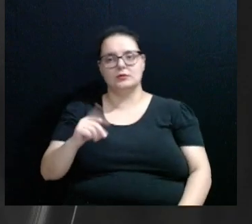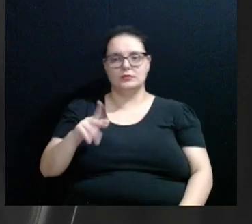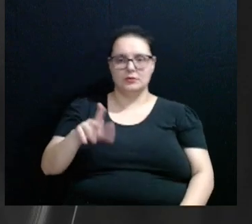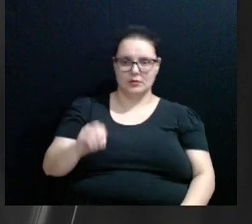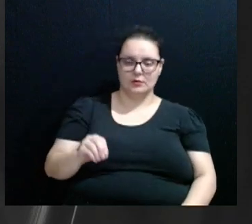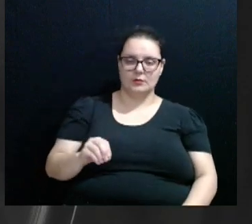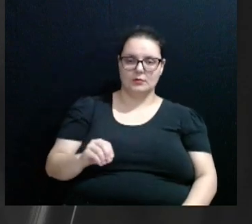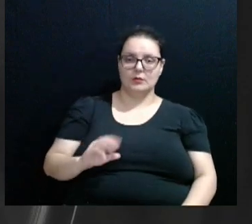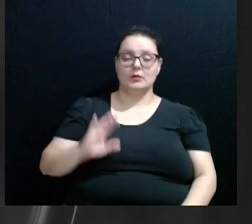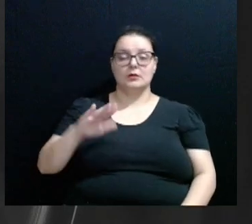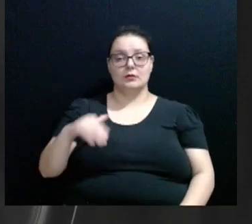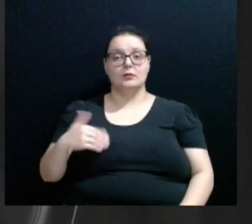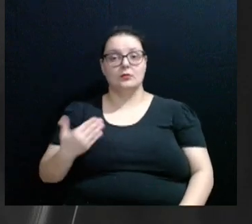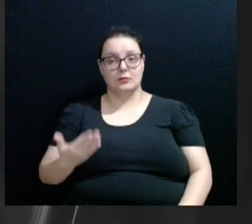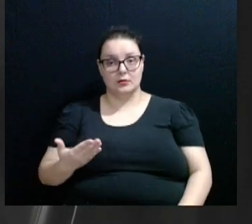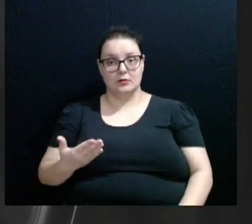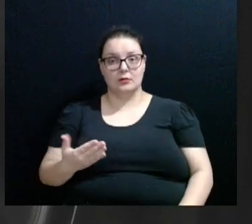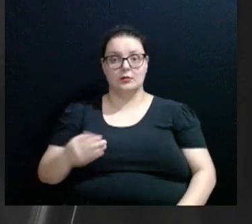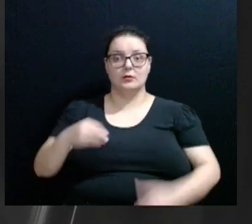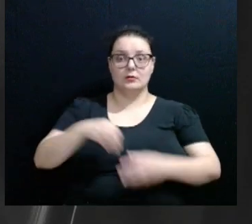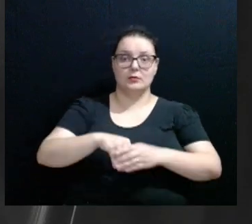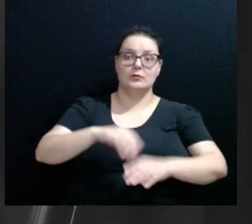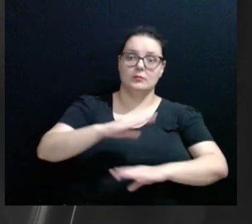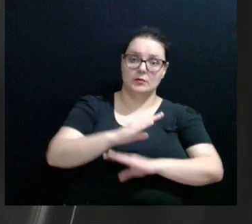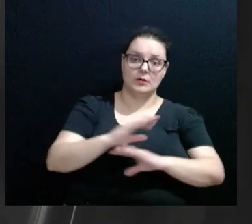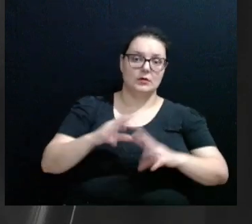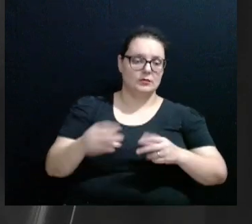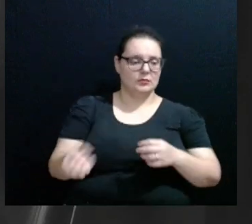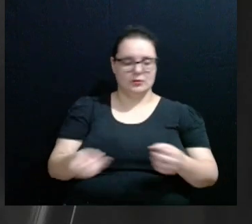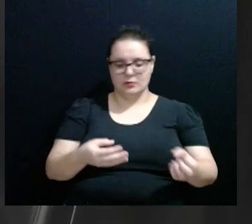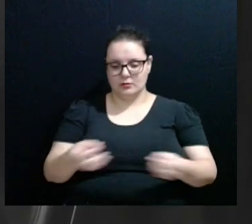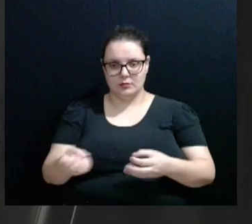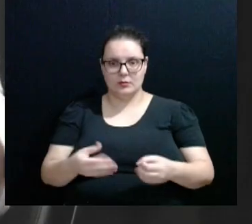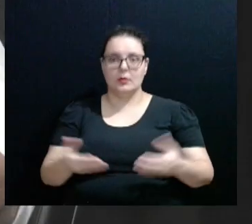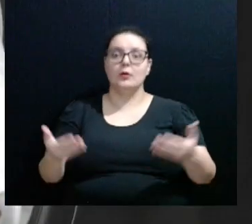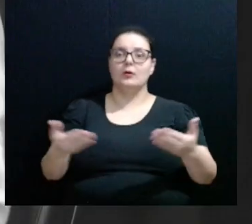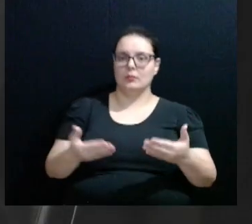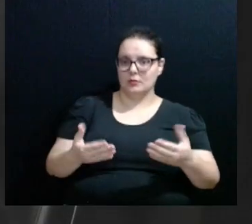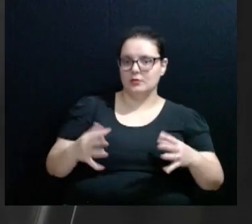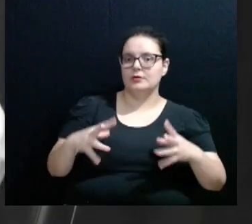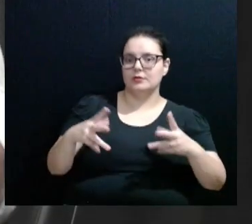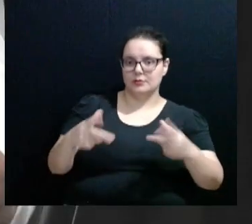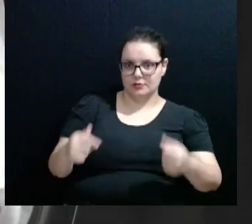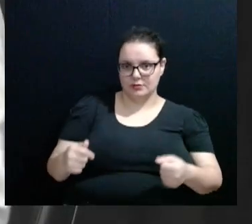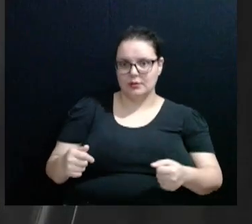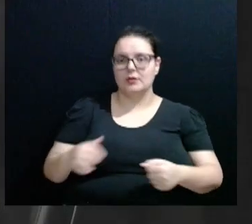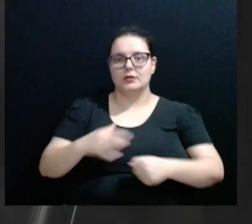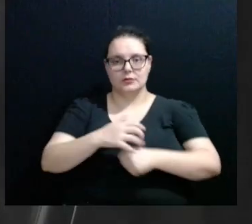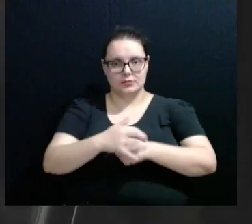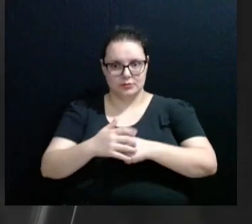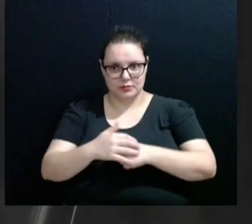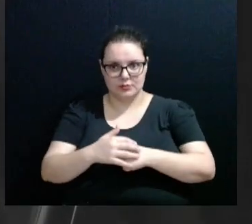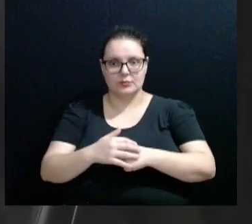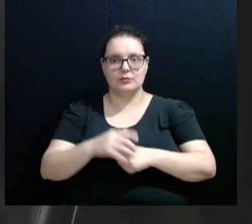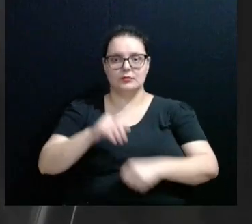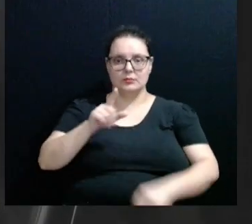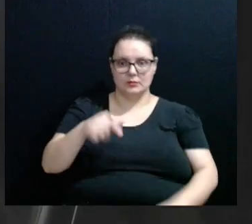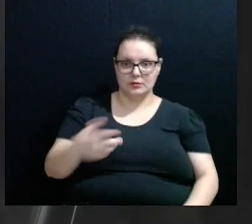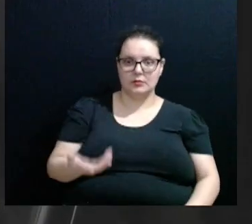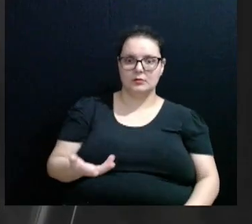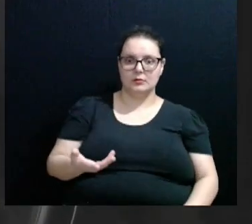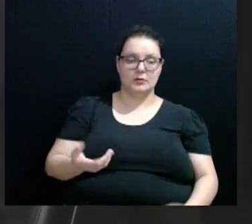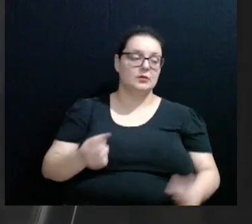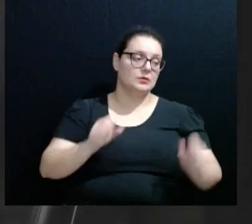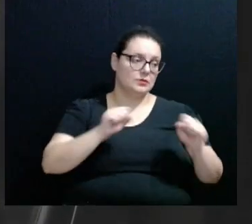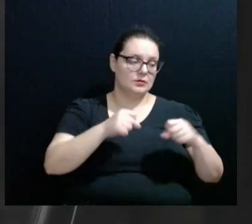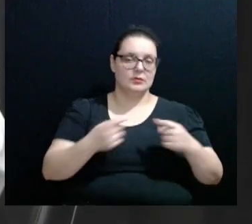eu estive na Câmara, a gente fez toda a modernização. Hoje tudo é informatizado, foi através de uma parceria que a gente